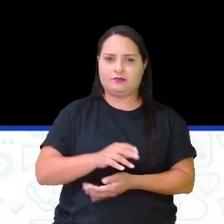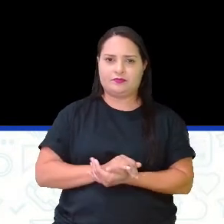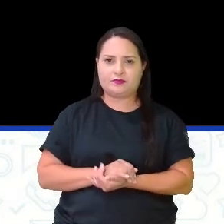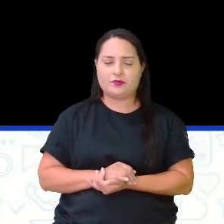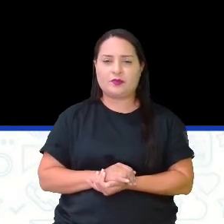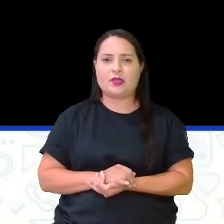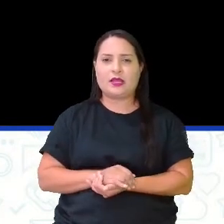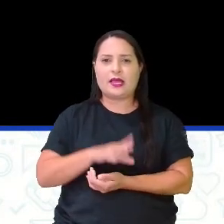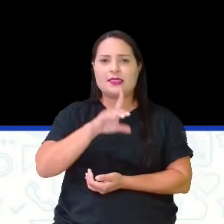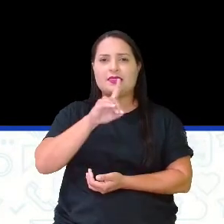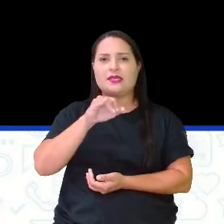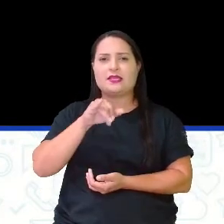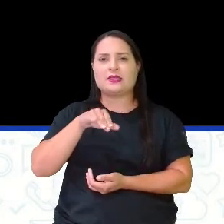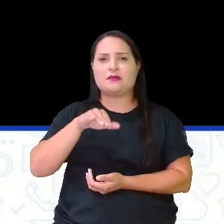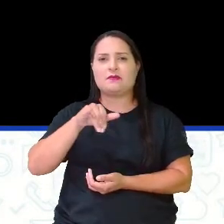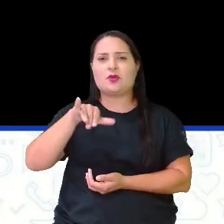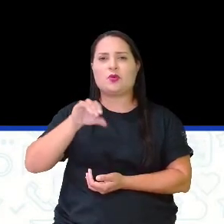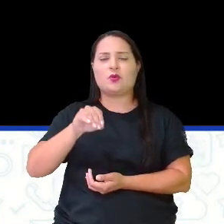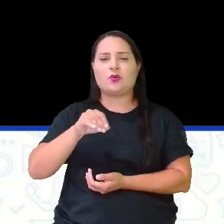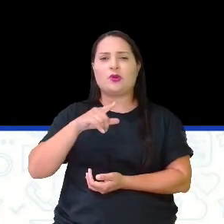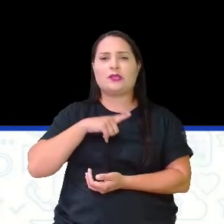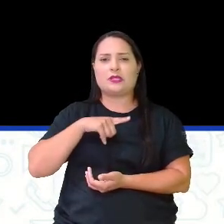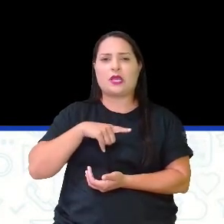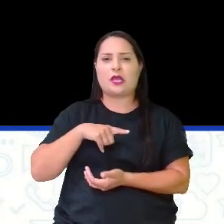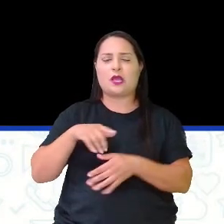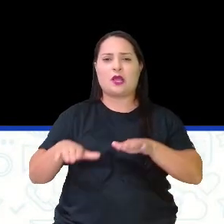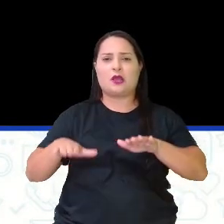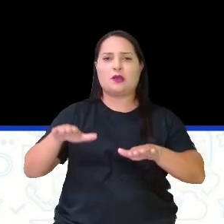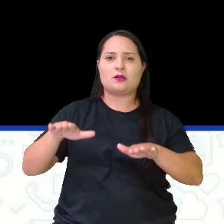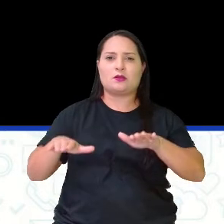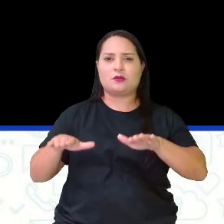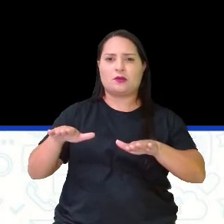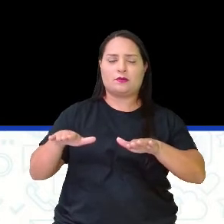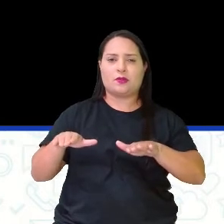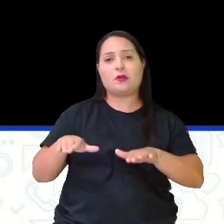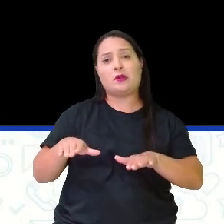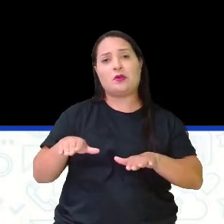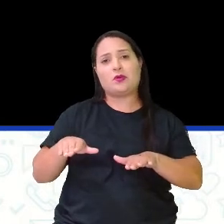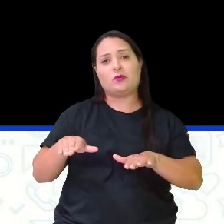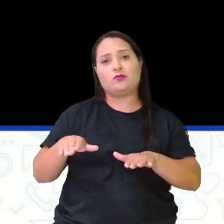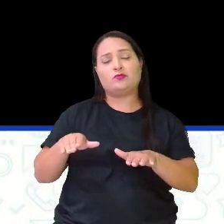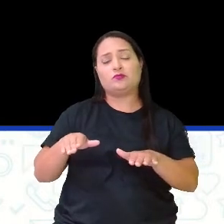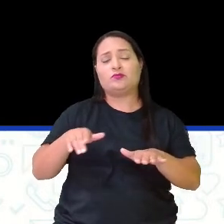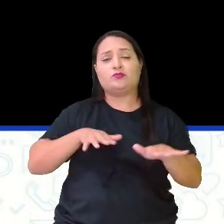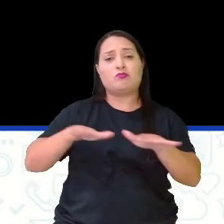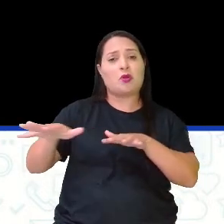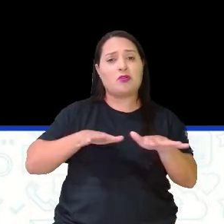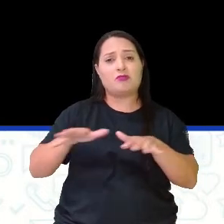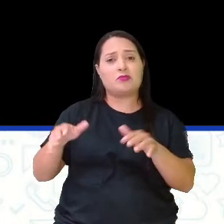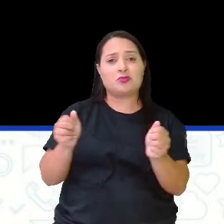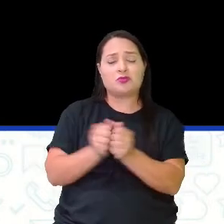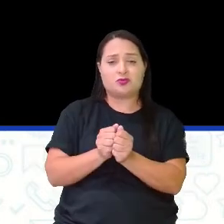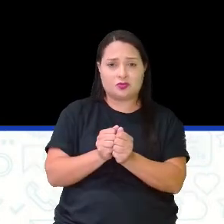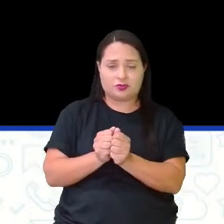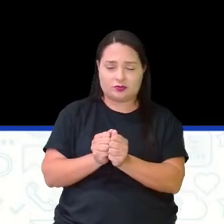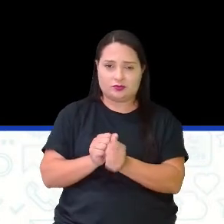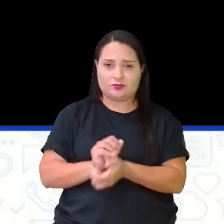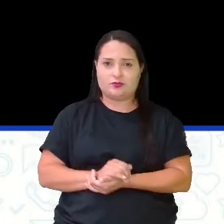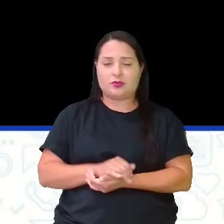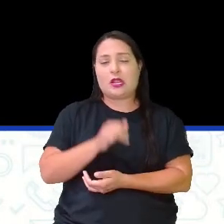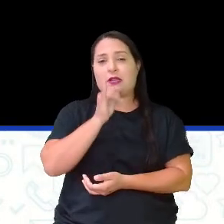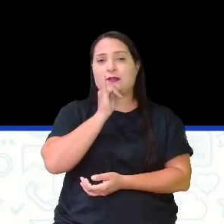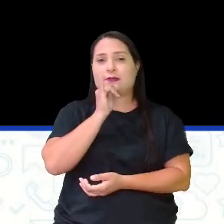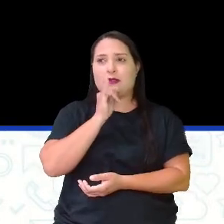a gente está falando de se manter em equilíbrio, porém se movimentando, né, fazendo alguns movimentos.